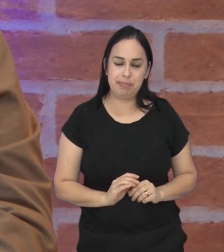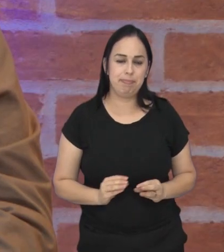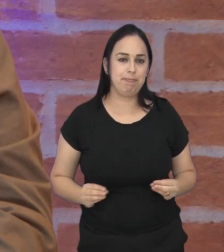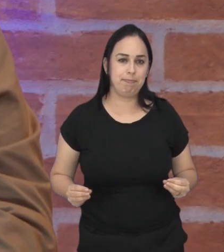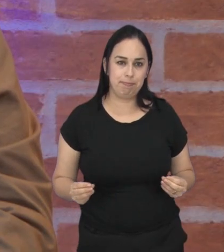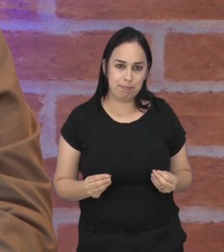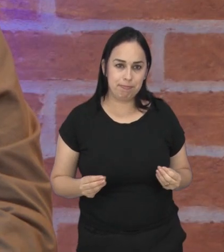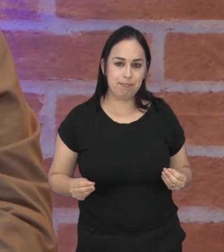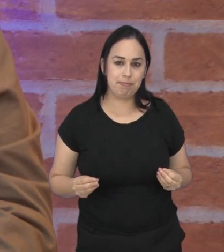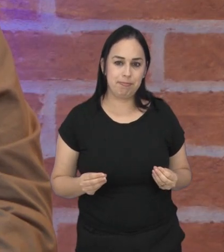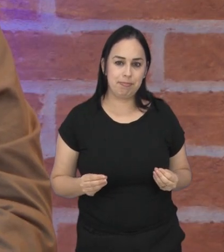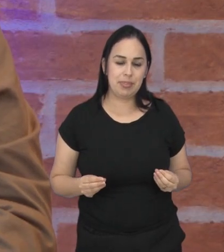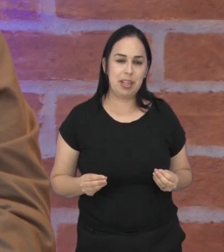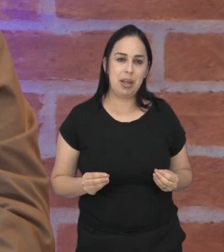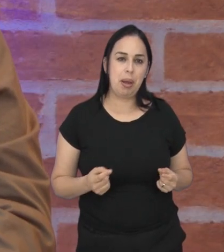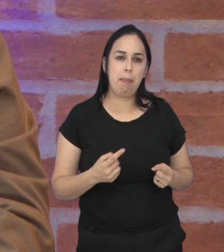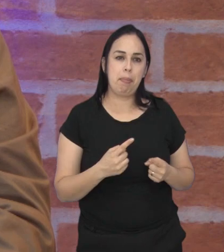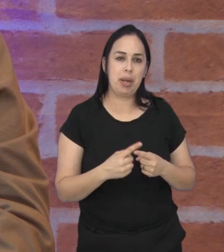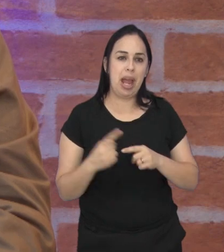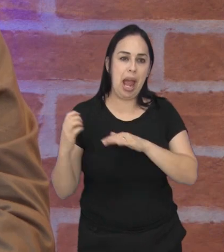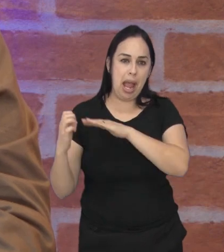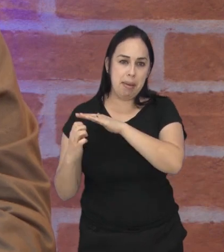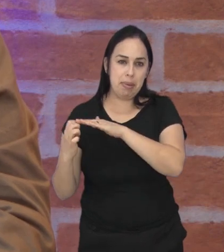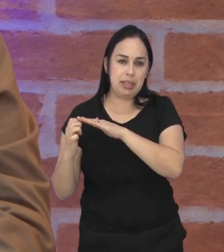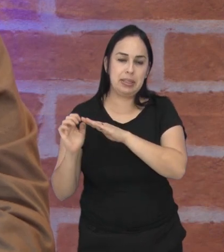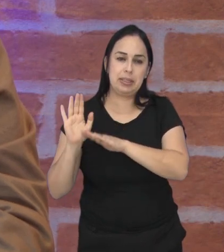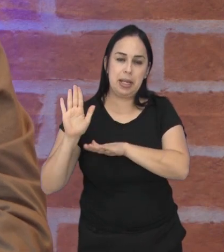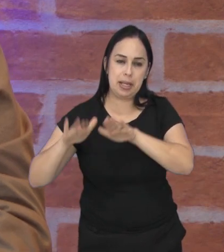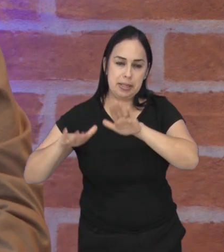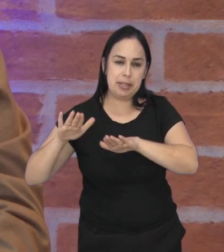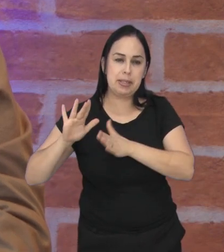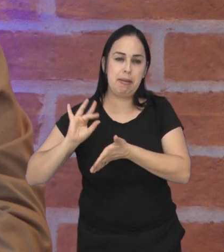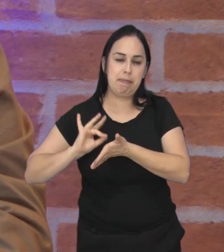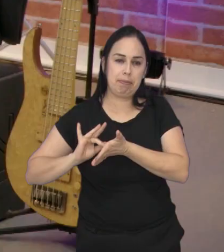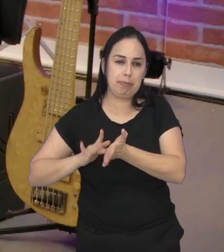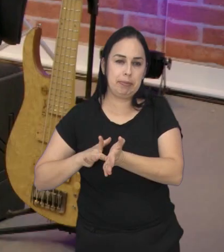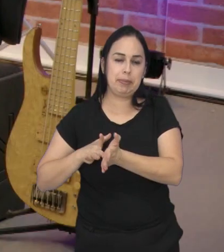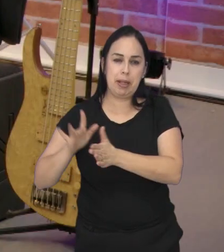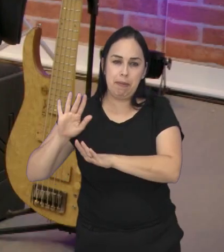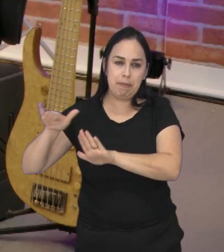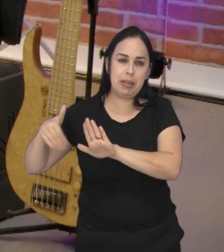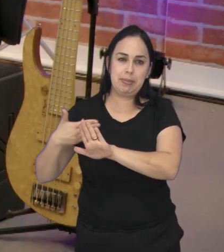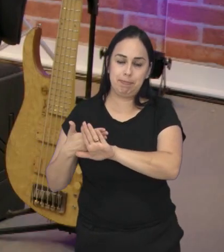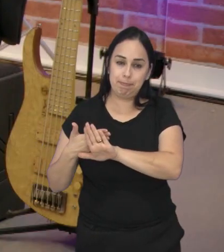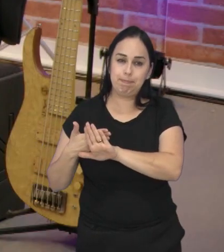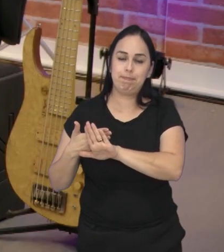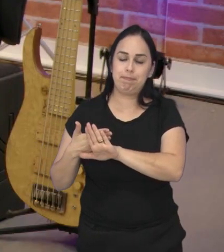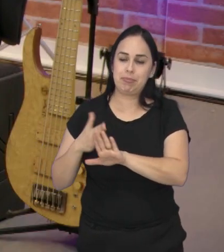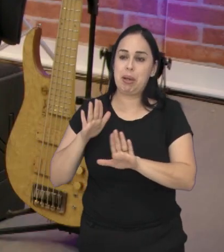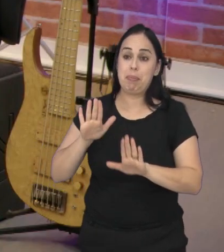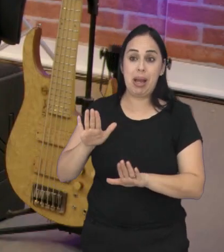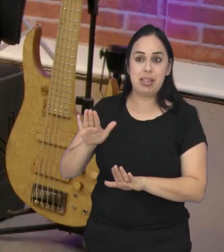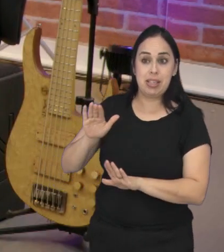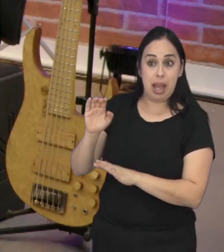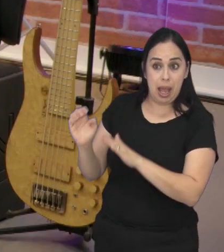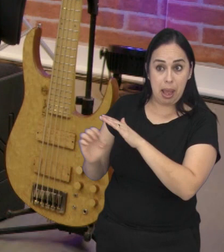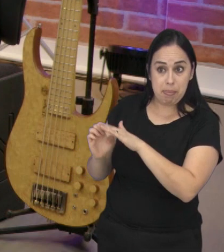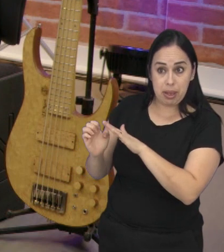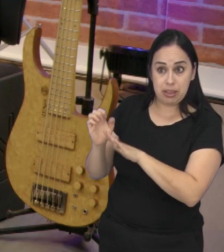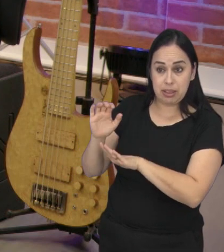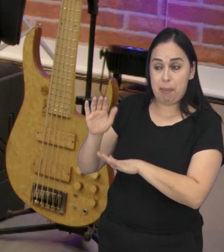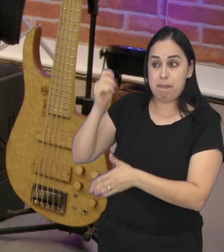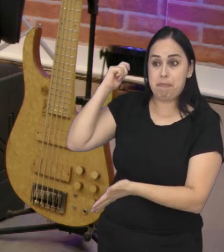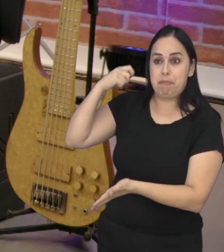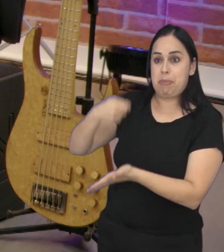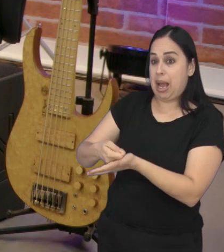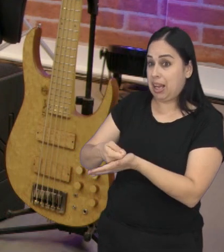a malandragem do contratante, às vezes, por exemplo, entendeu? Mas aí que tá. Quando o contratante entra na malandragem, às